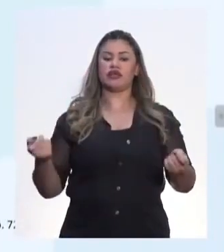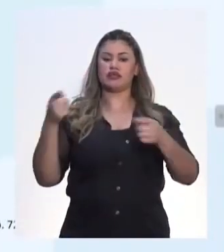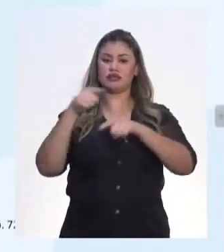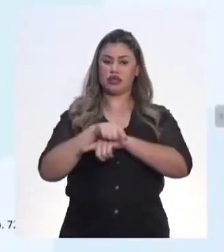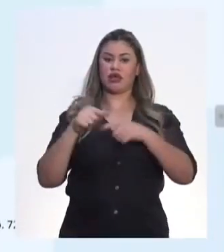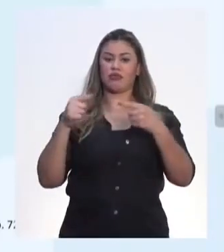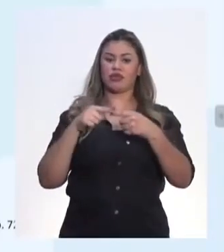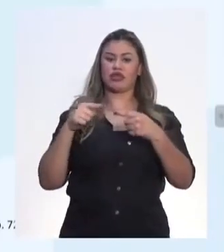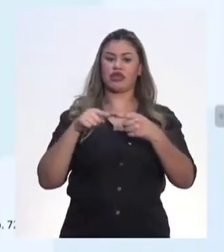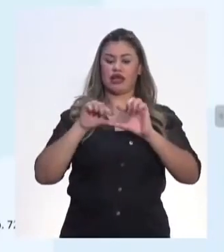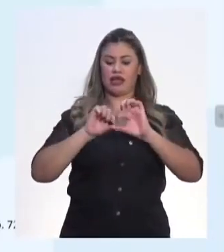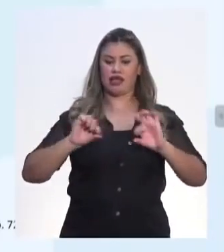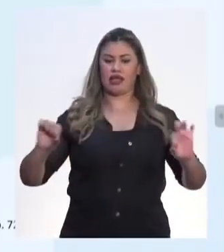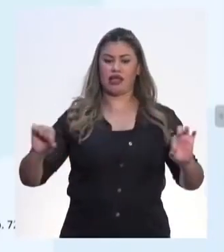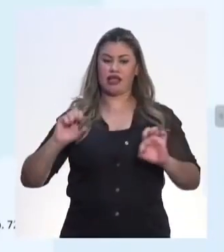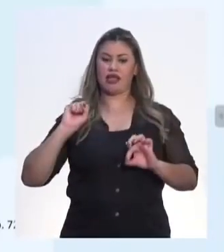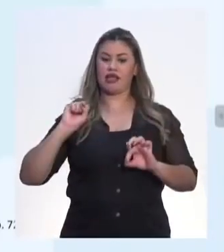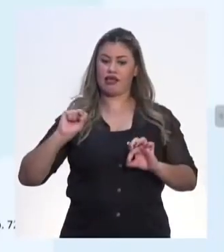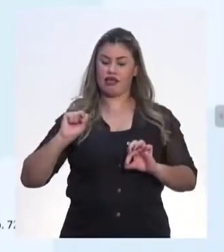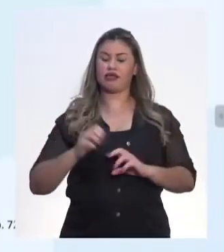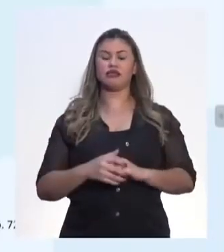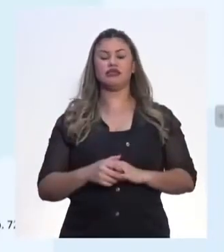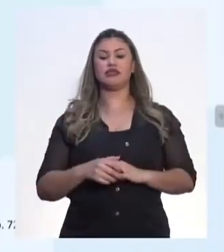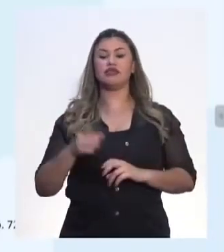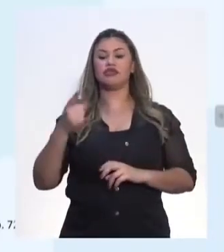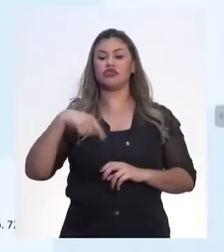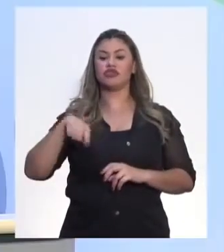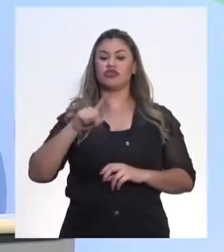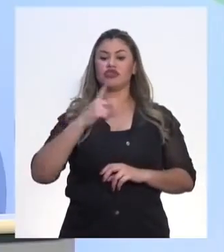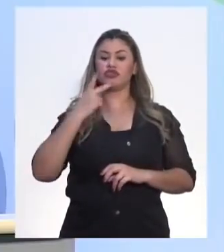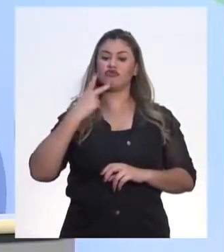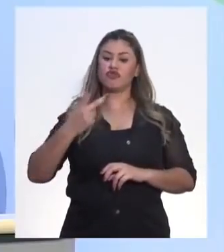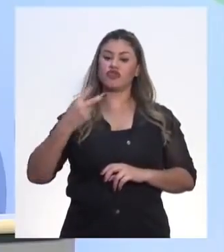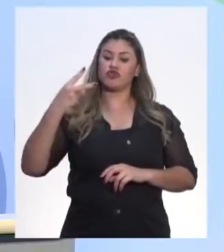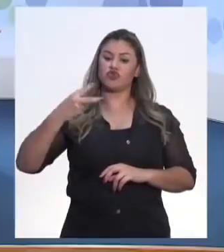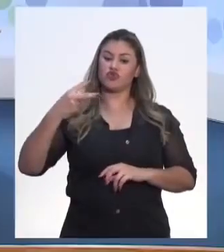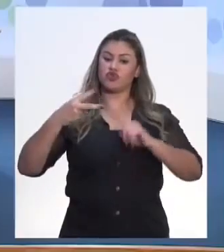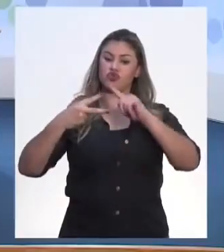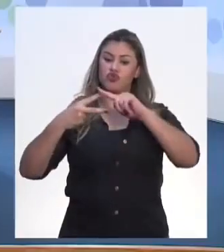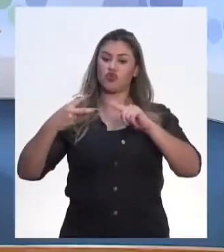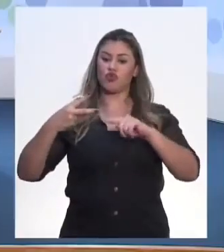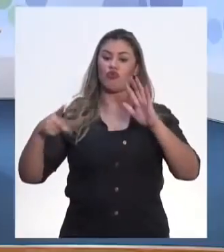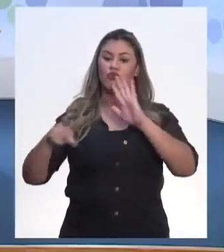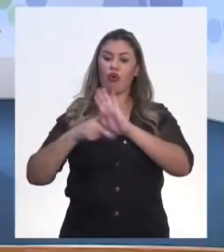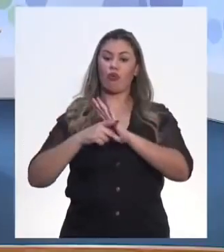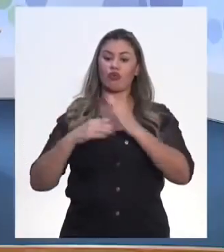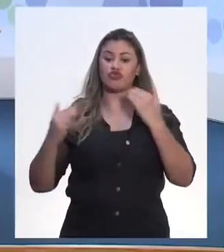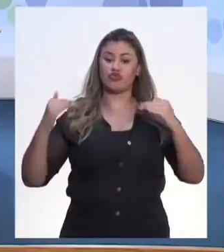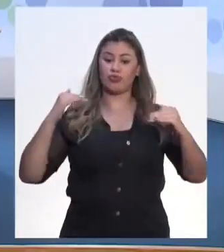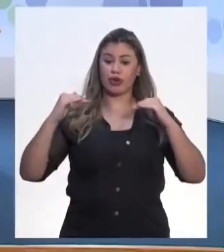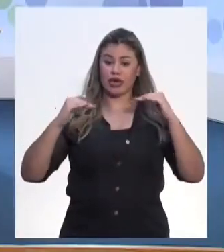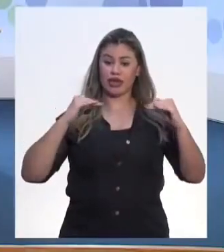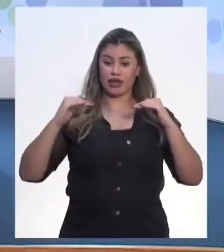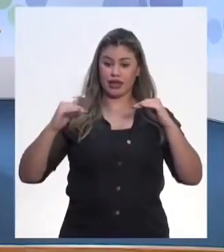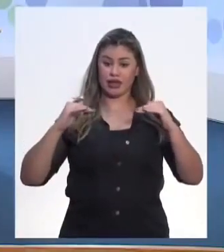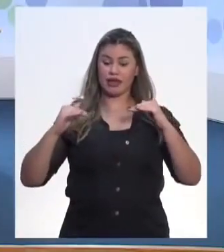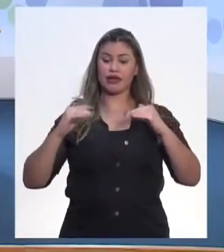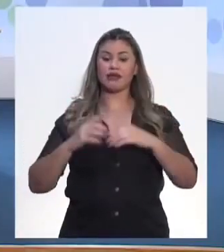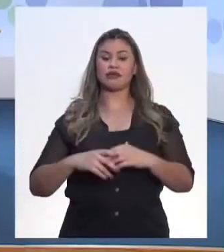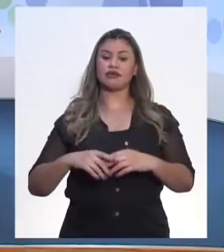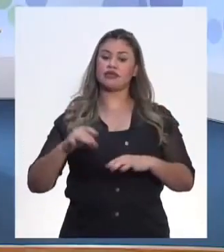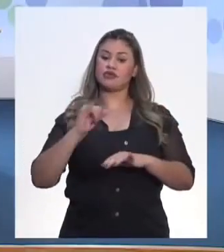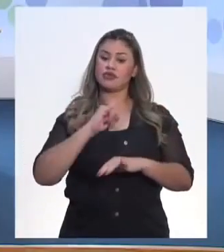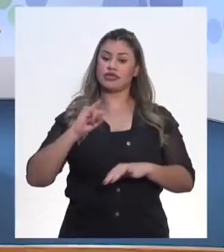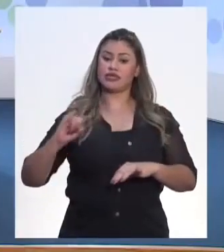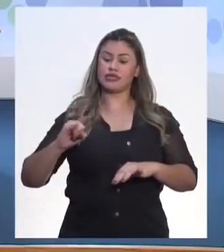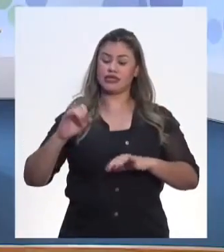dois ângulos. Exatamente, porque como nós estamos falando de dois pares de paralelas, aquilo que você falou, se a gente fizer a